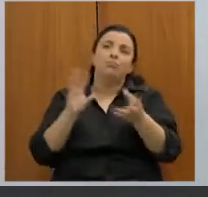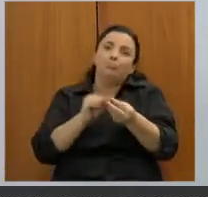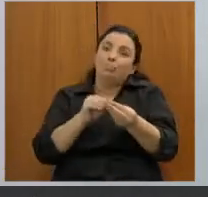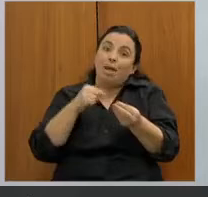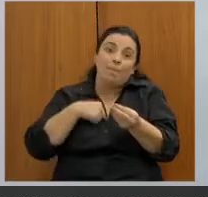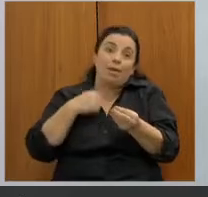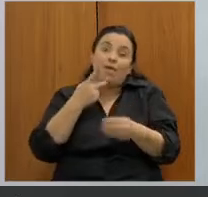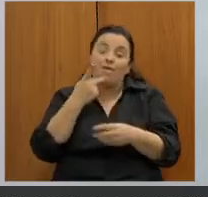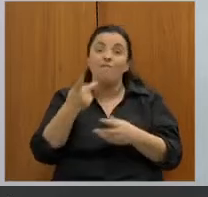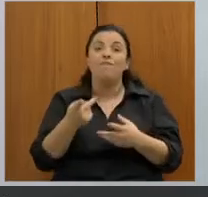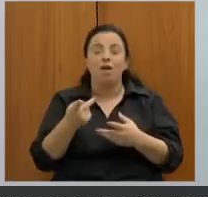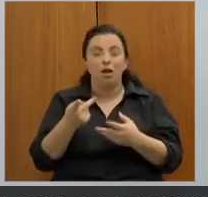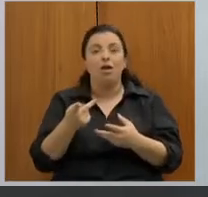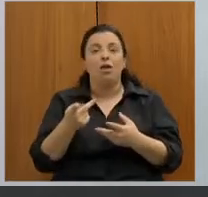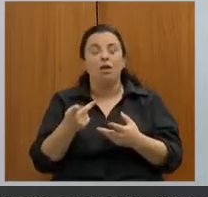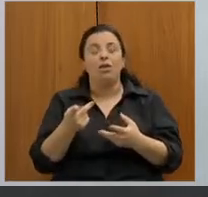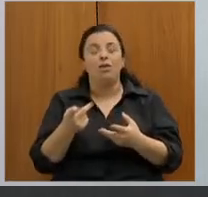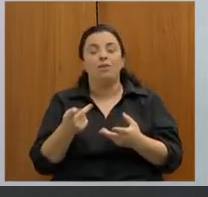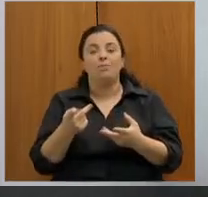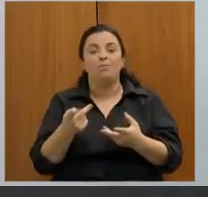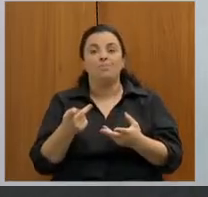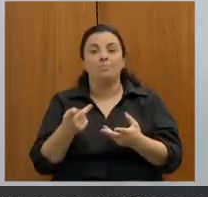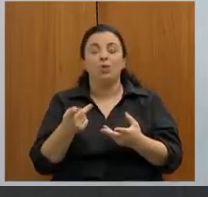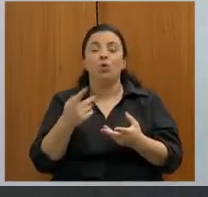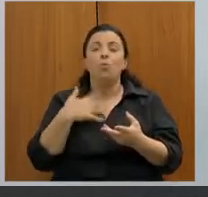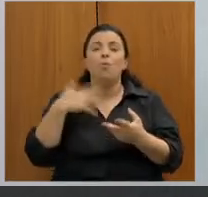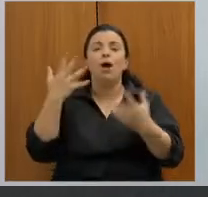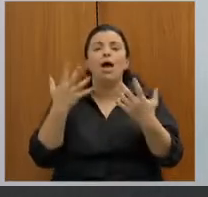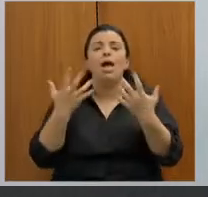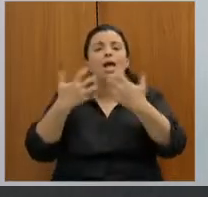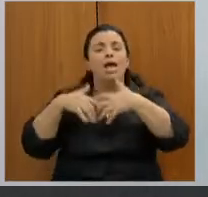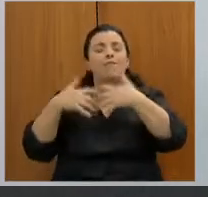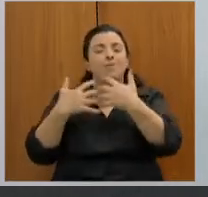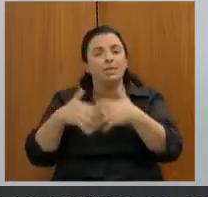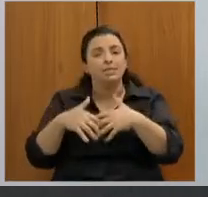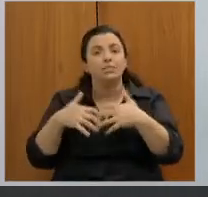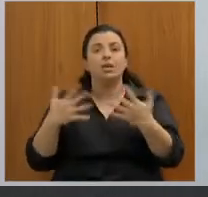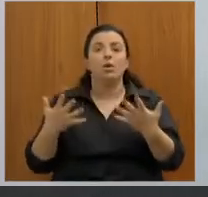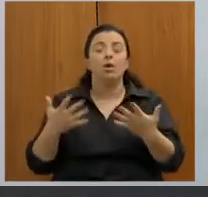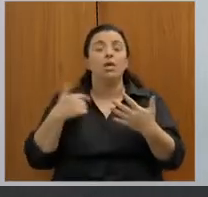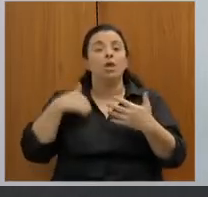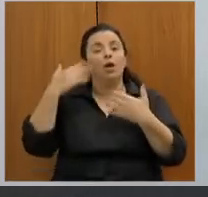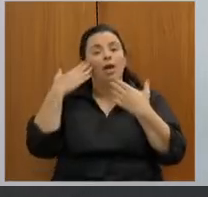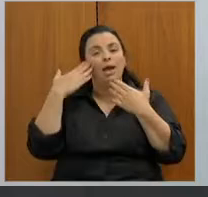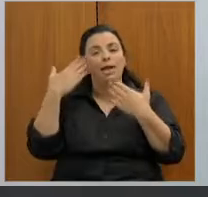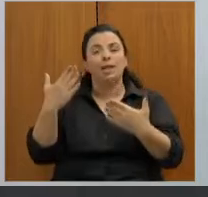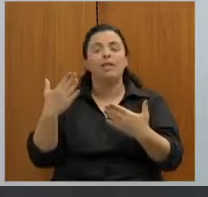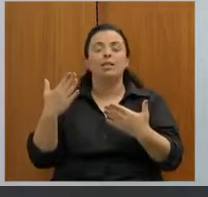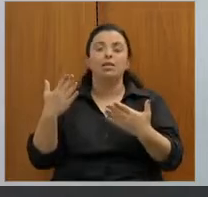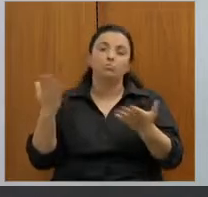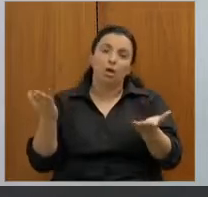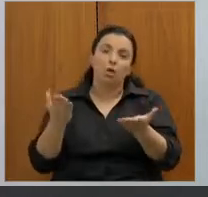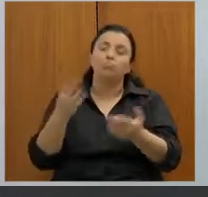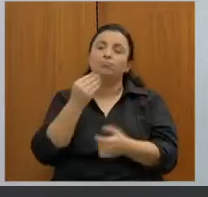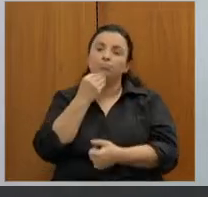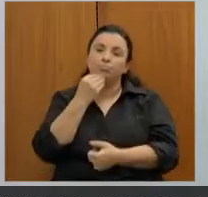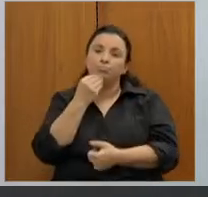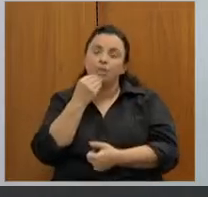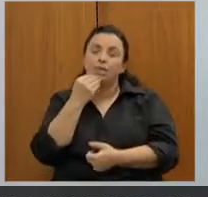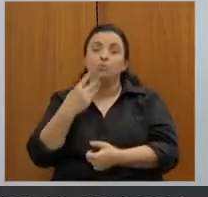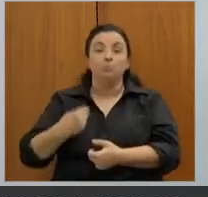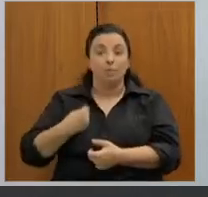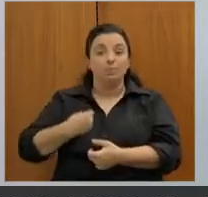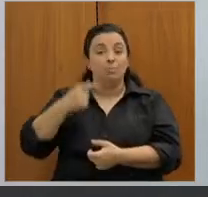é como uma reflexão e agradeço a oportunidade de participar de um